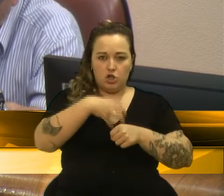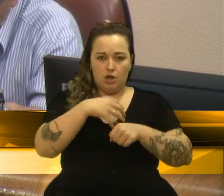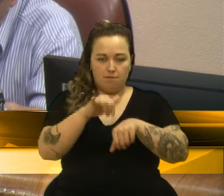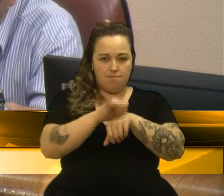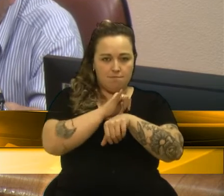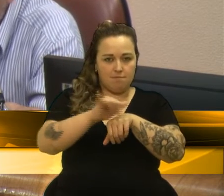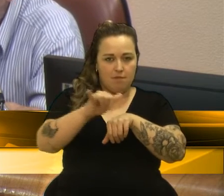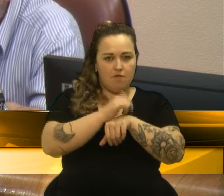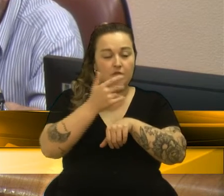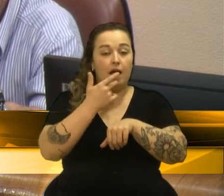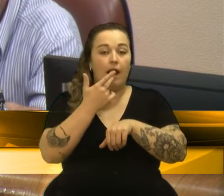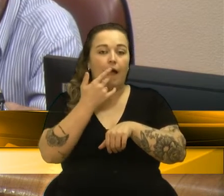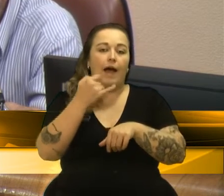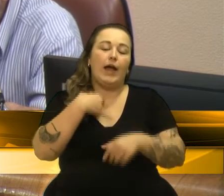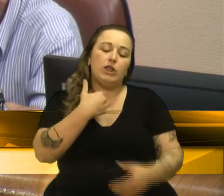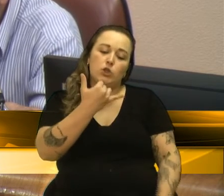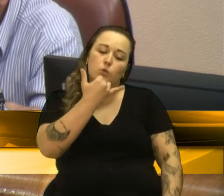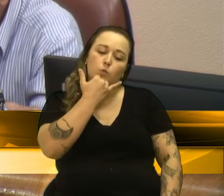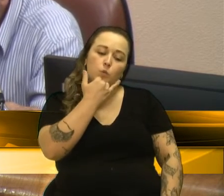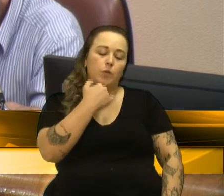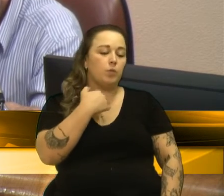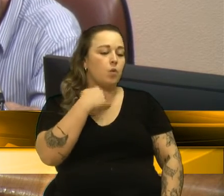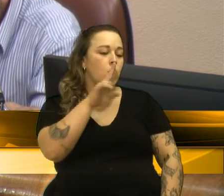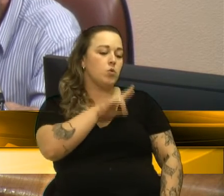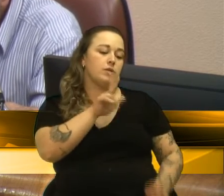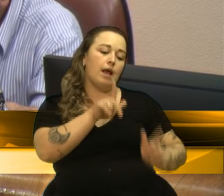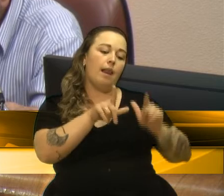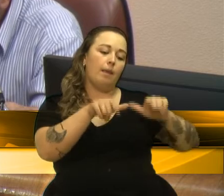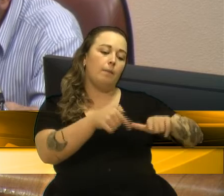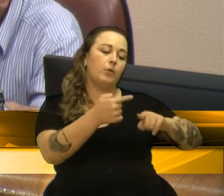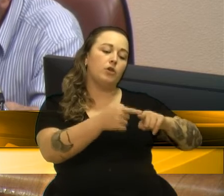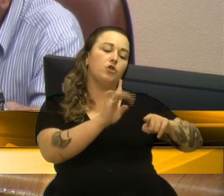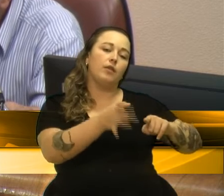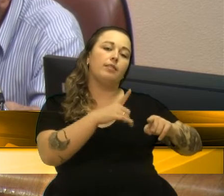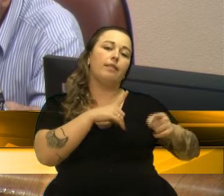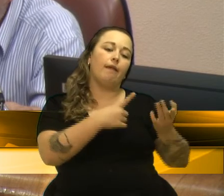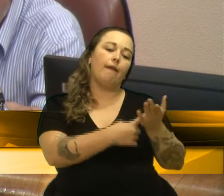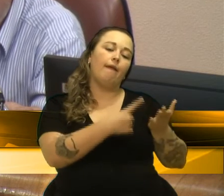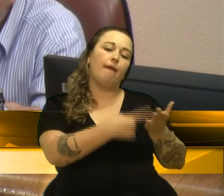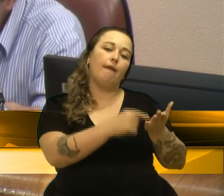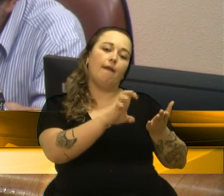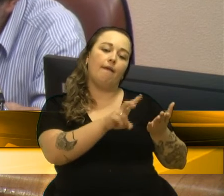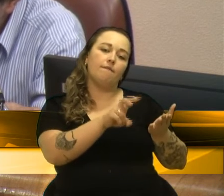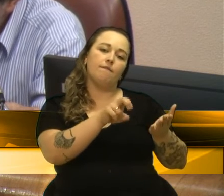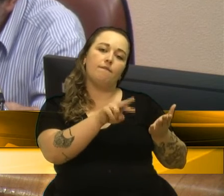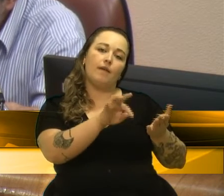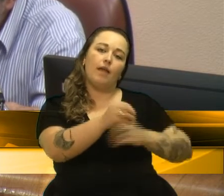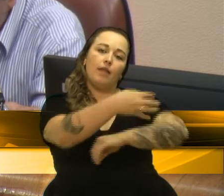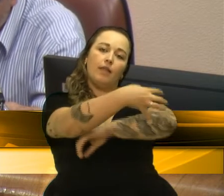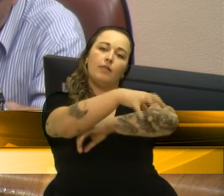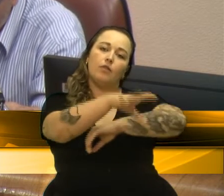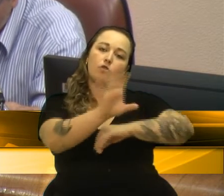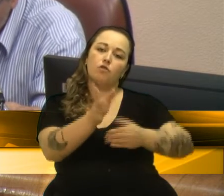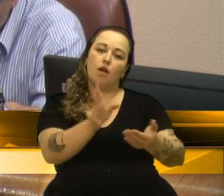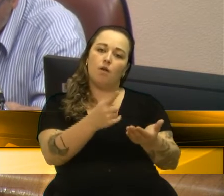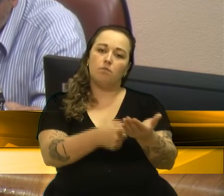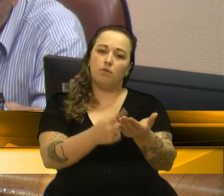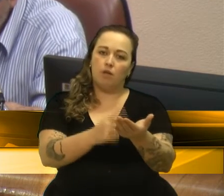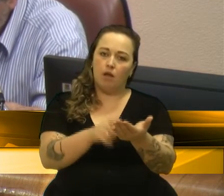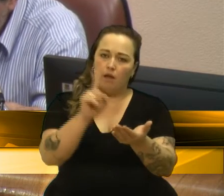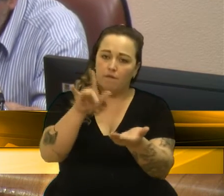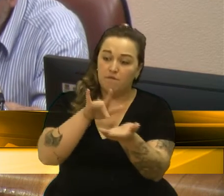haviam eventos temporários agendados. Salienta-se que tais eventos eram fictícios, uma vez que, como